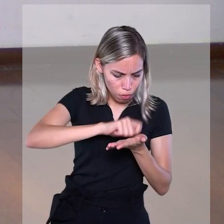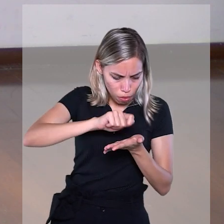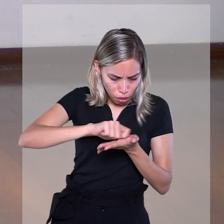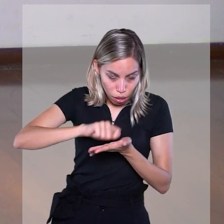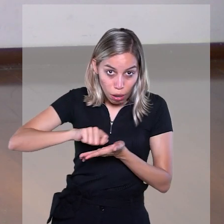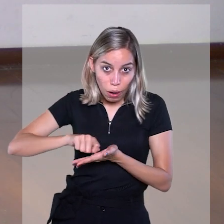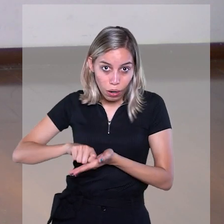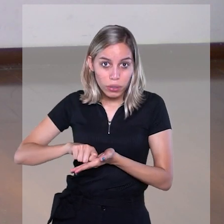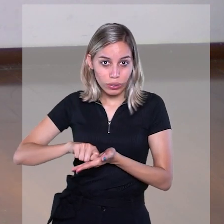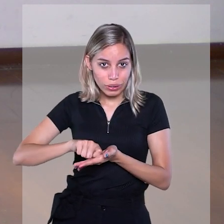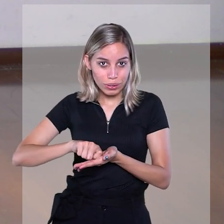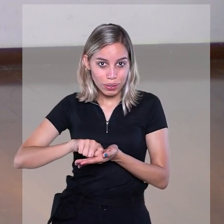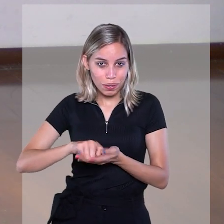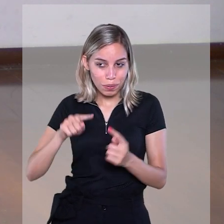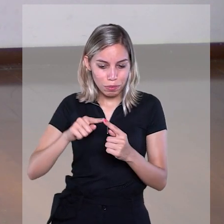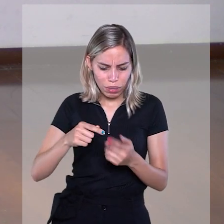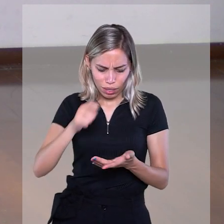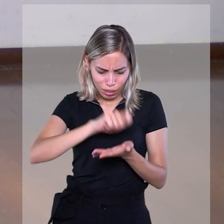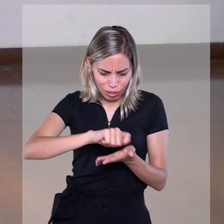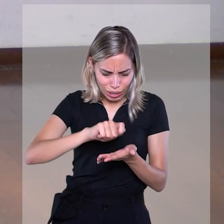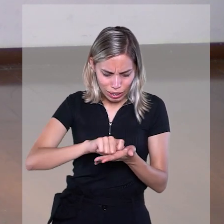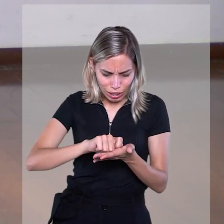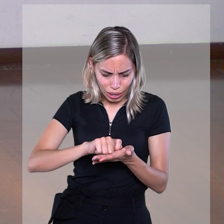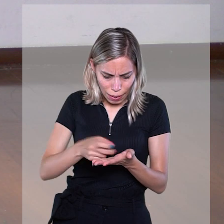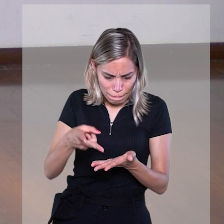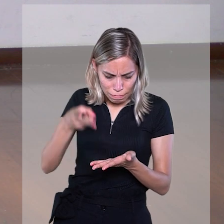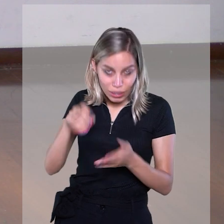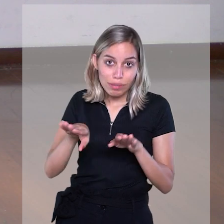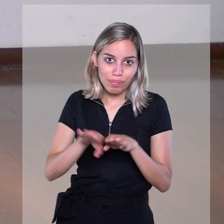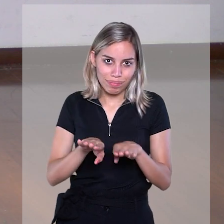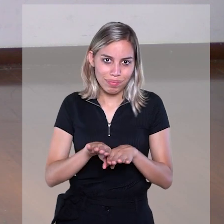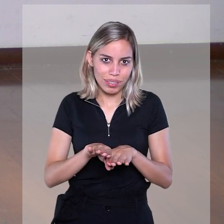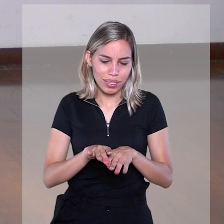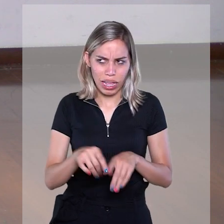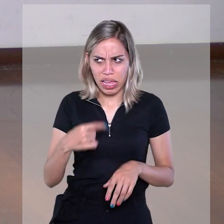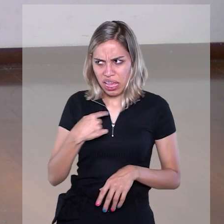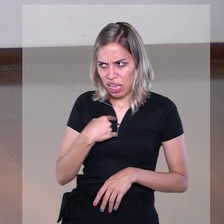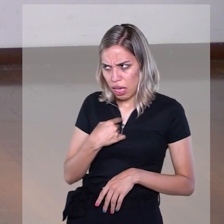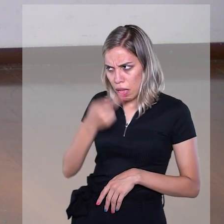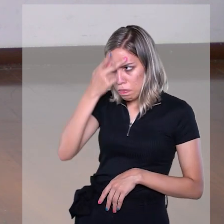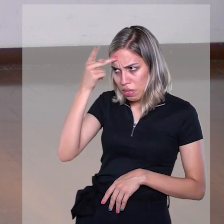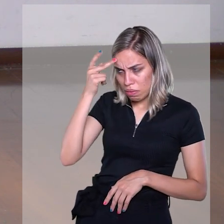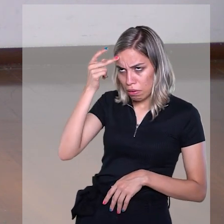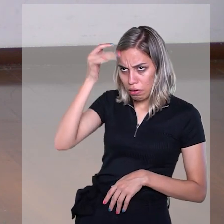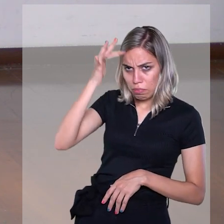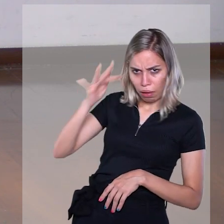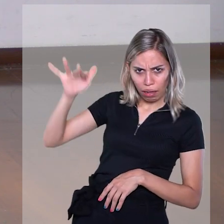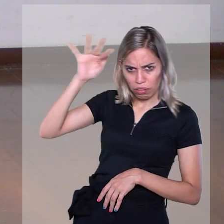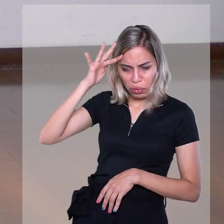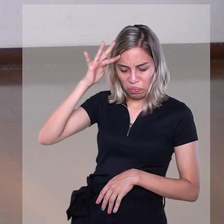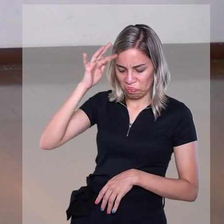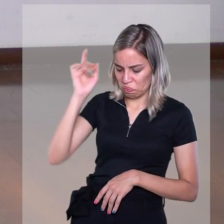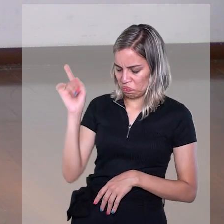assim. Porque, como eu tenho repetido, eu não sou um sujeito muito imaginativo. Eu só faço o que